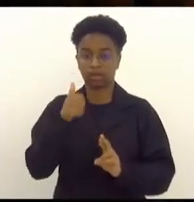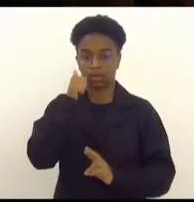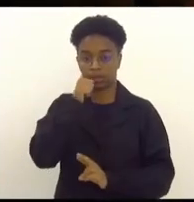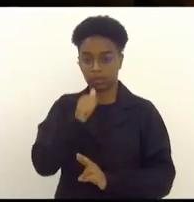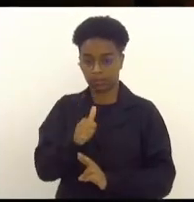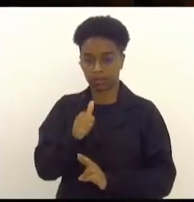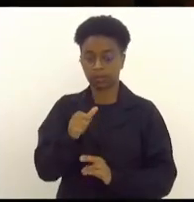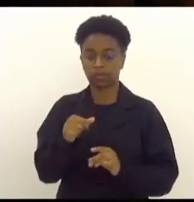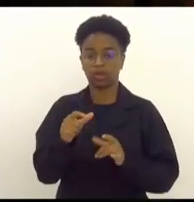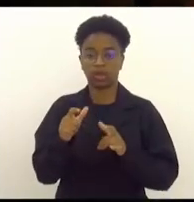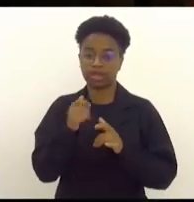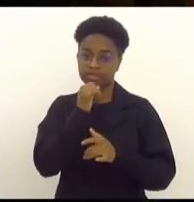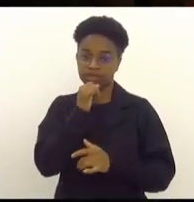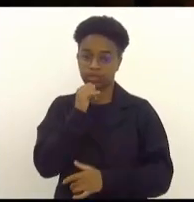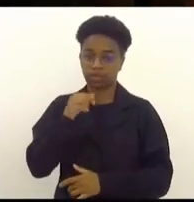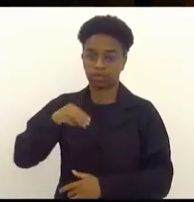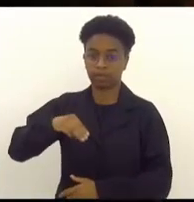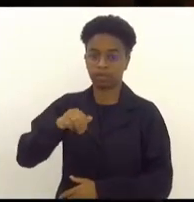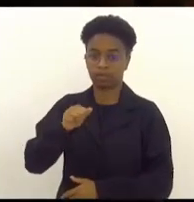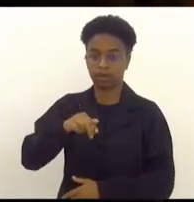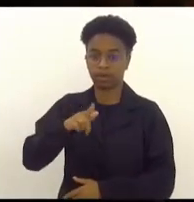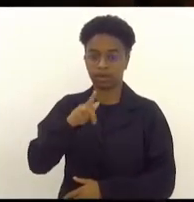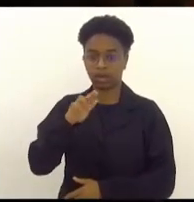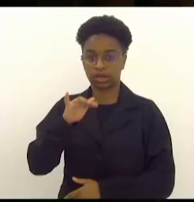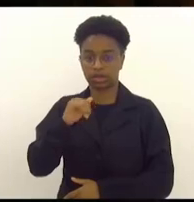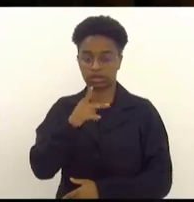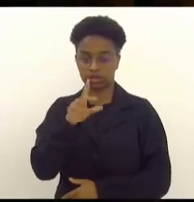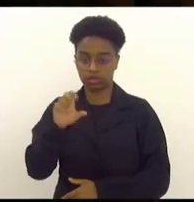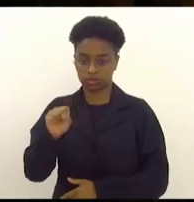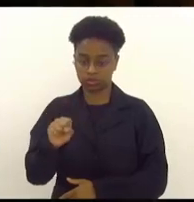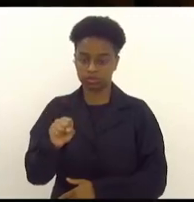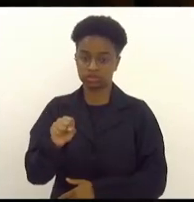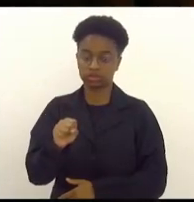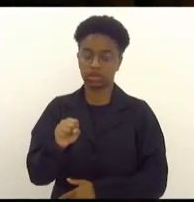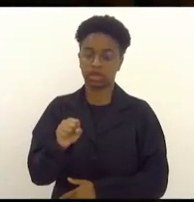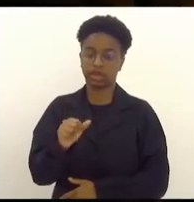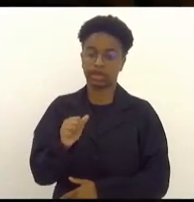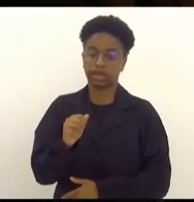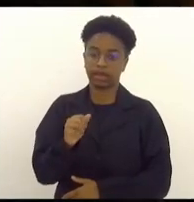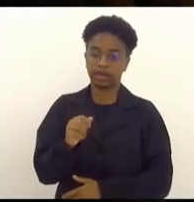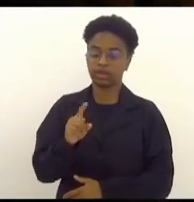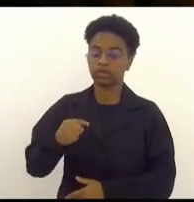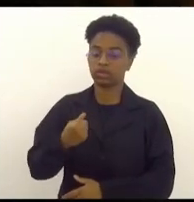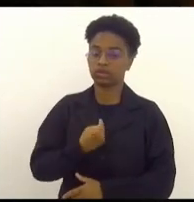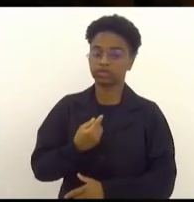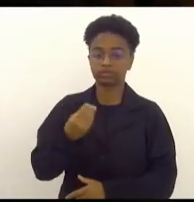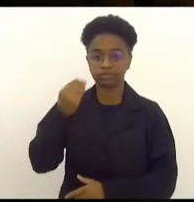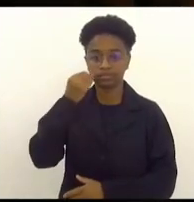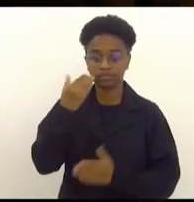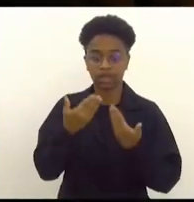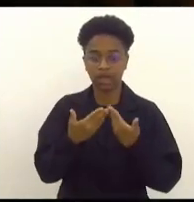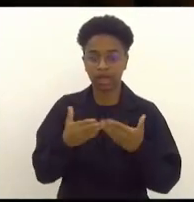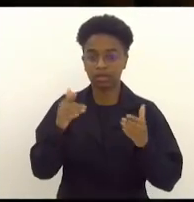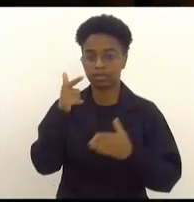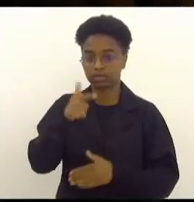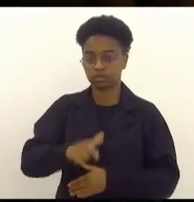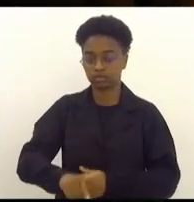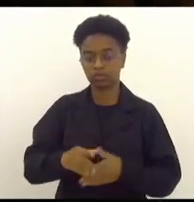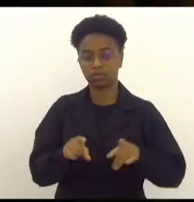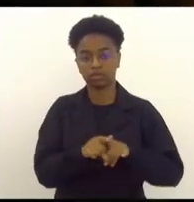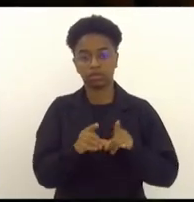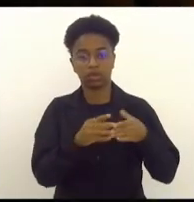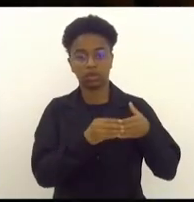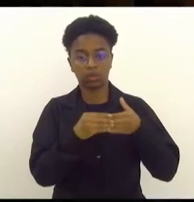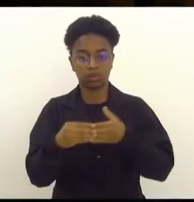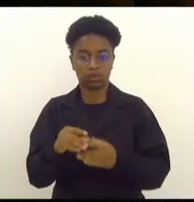centro de referência de Manguinhos por exemplo para citar um deles a gente fez para que a reabertura pudesse ser conduzida